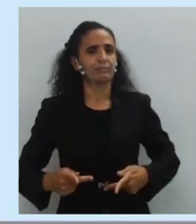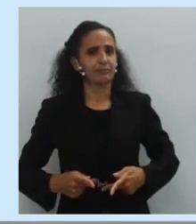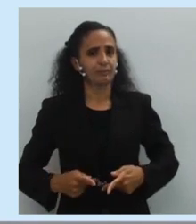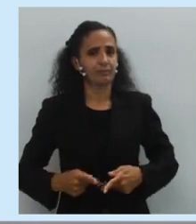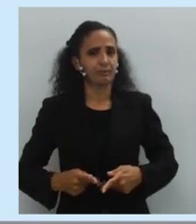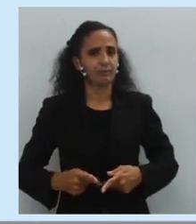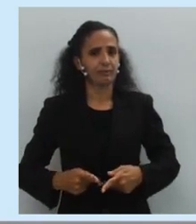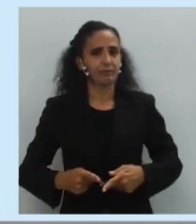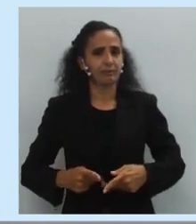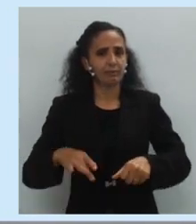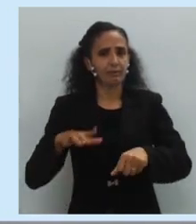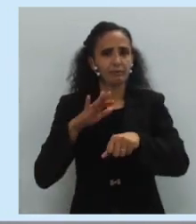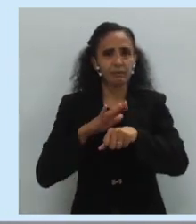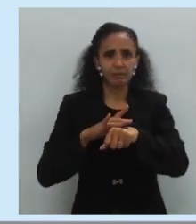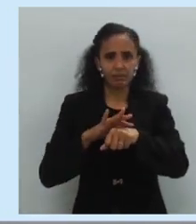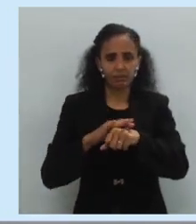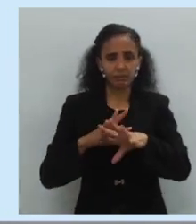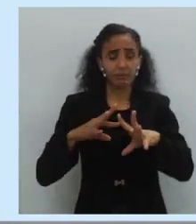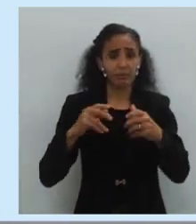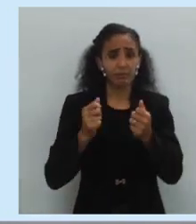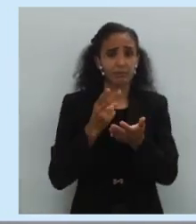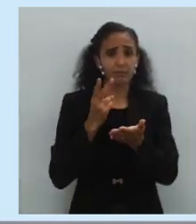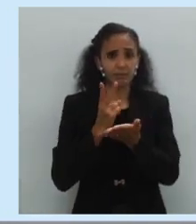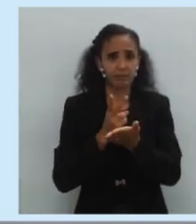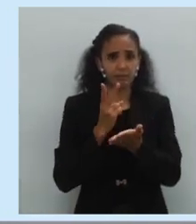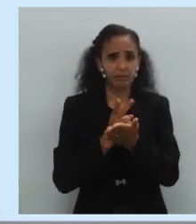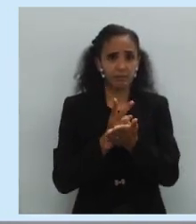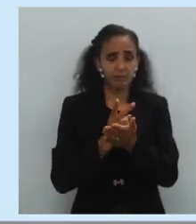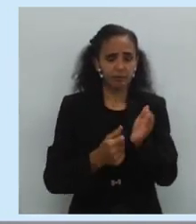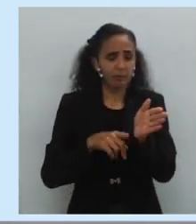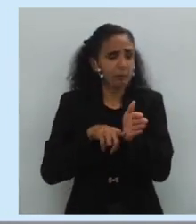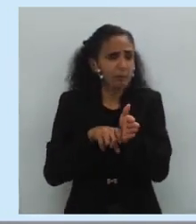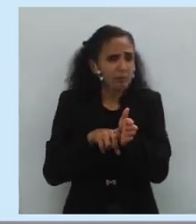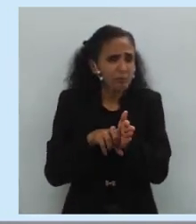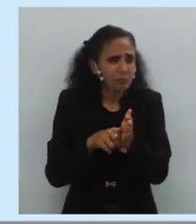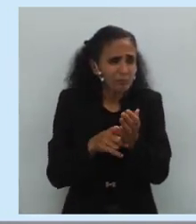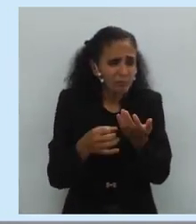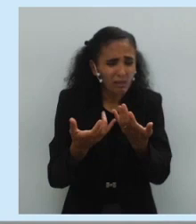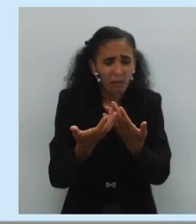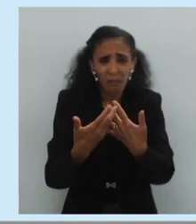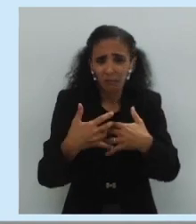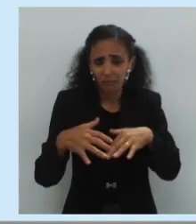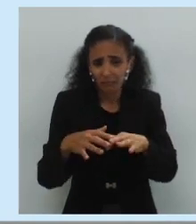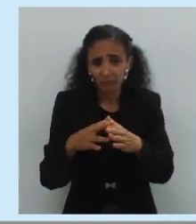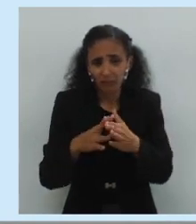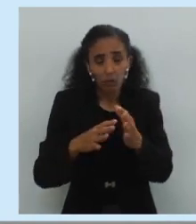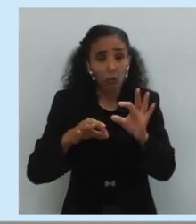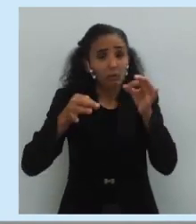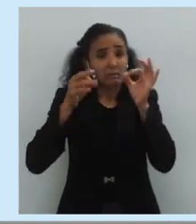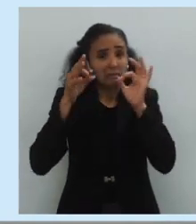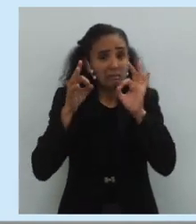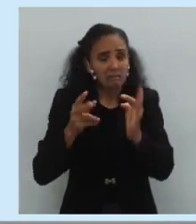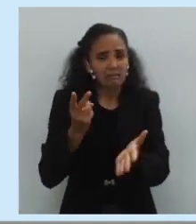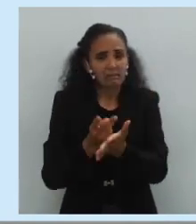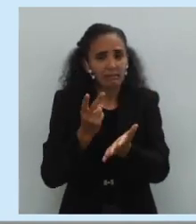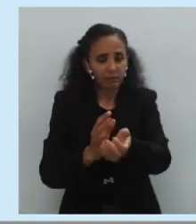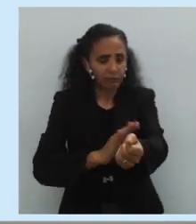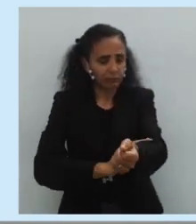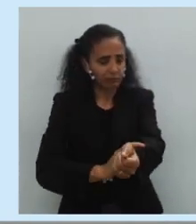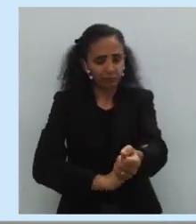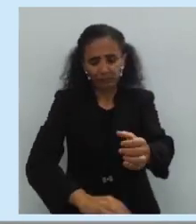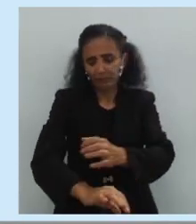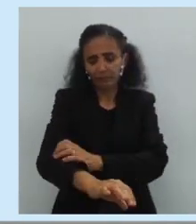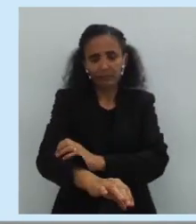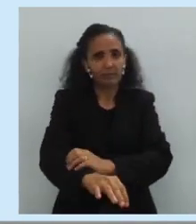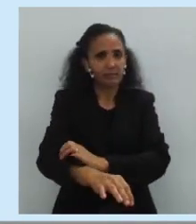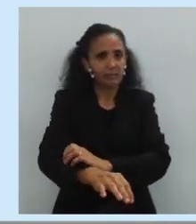vírus humano, né? Que é conhecido também como o HPV, que é um vírus comum que